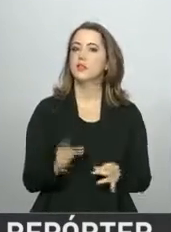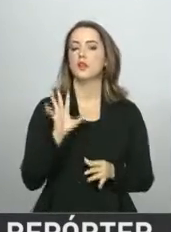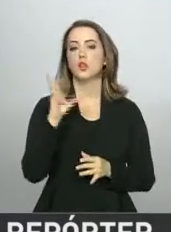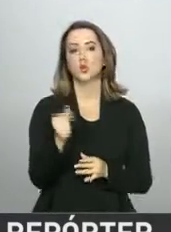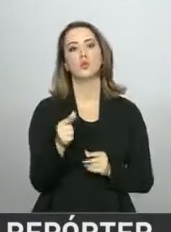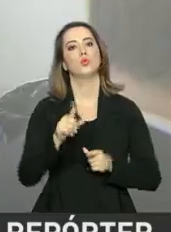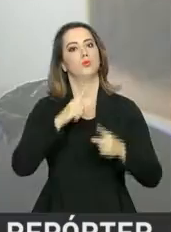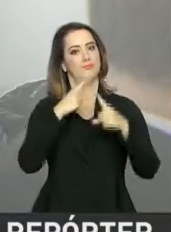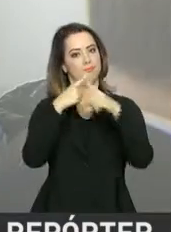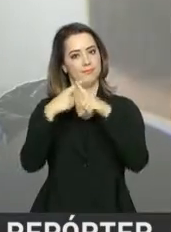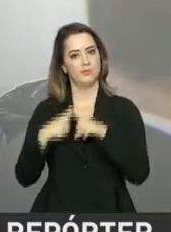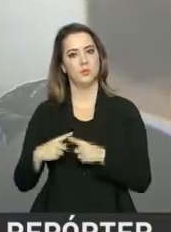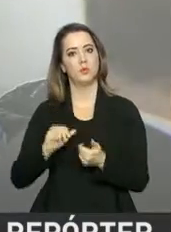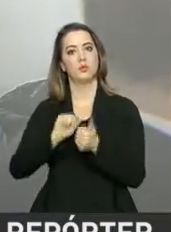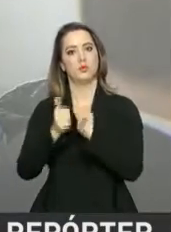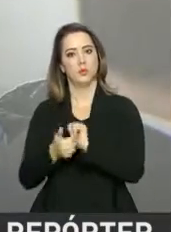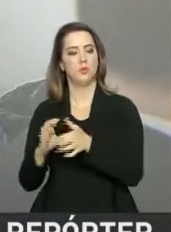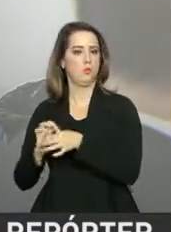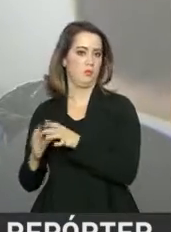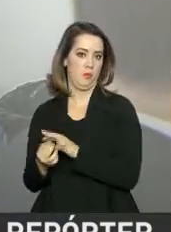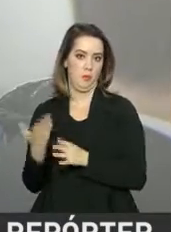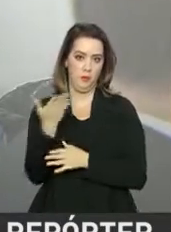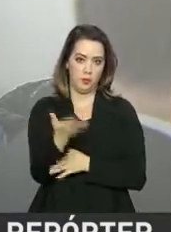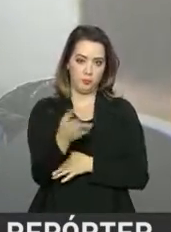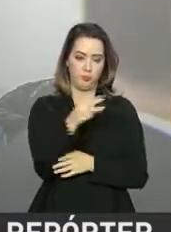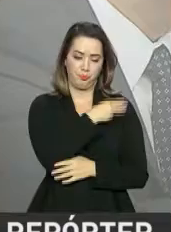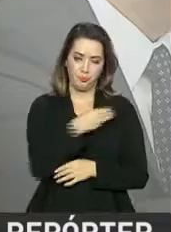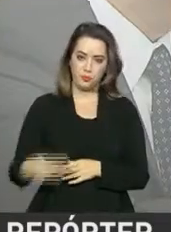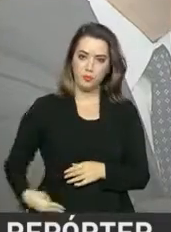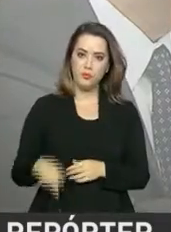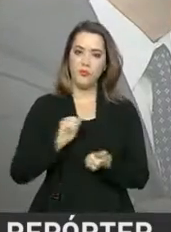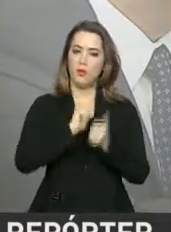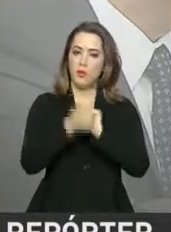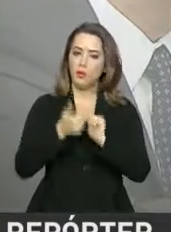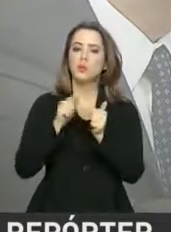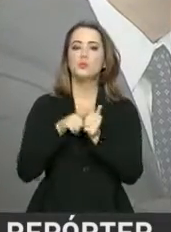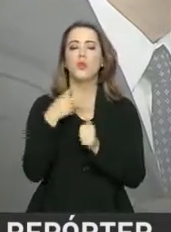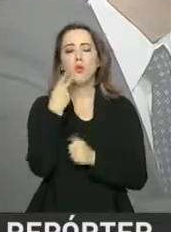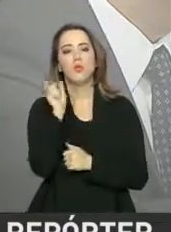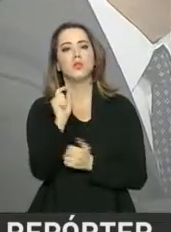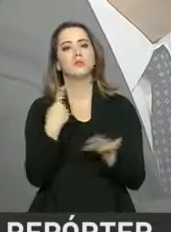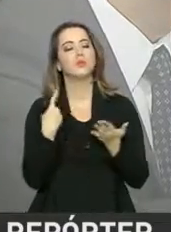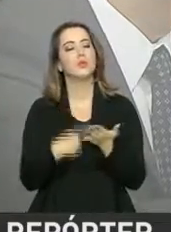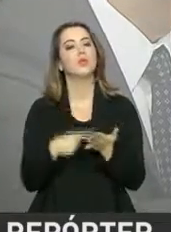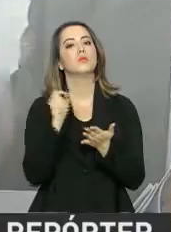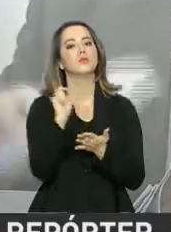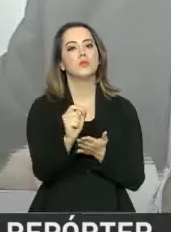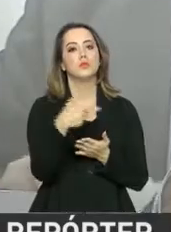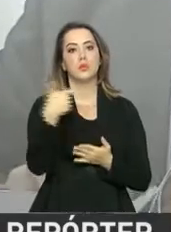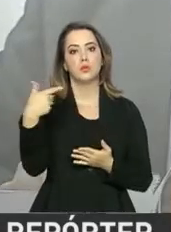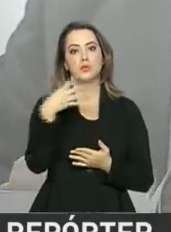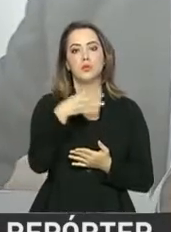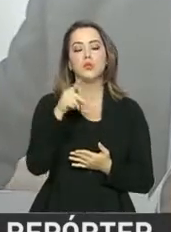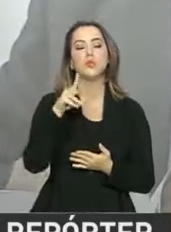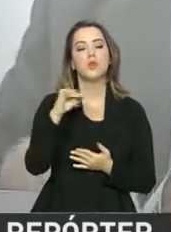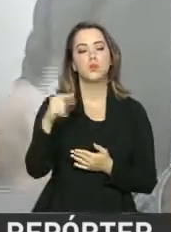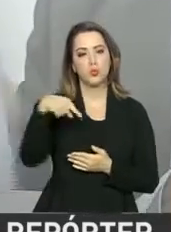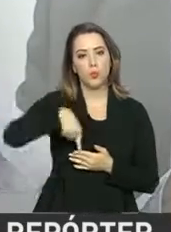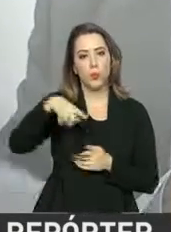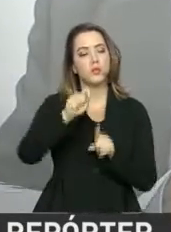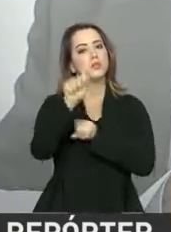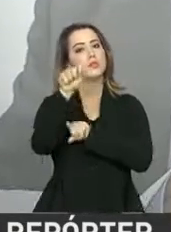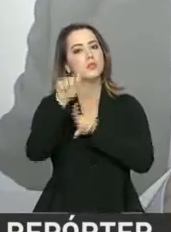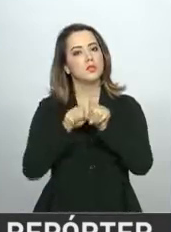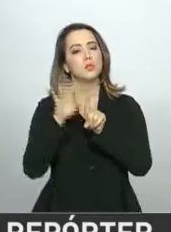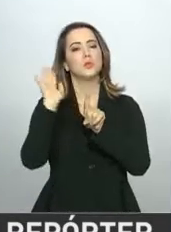jogos. O ministro do Esporte, Leonardo Pirciani, afirmou que a partir do dia 24 deste mês, o governo federal quer ver a